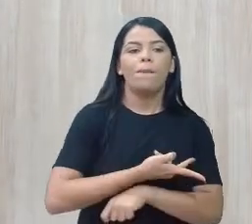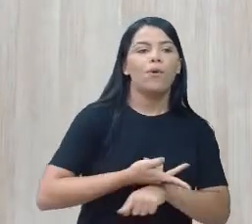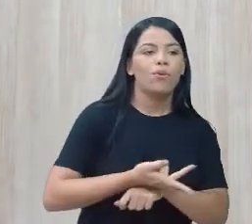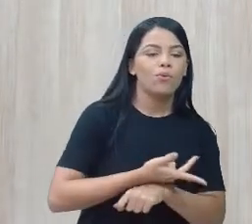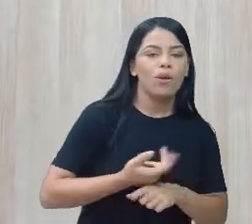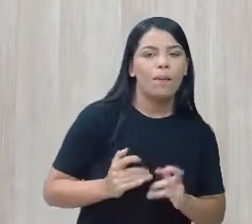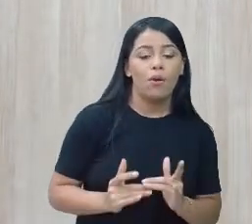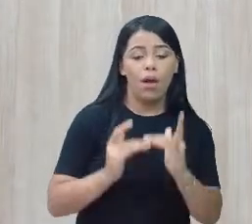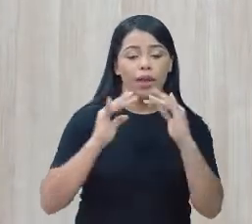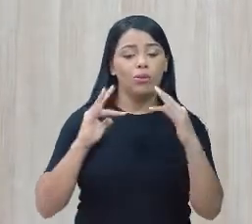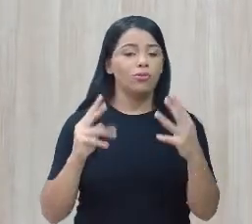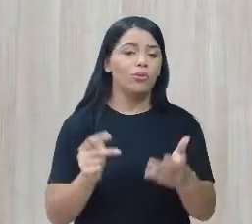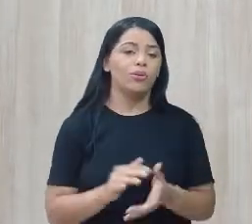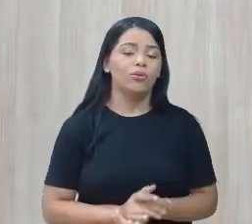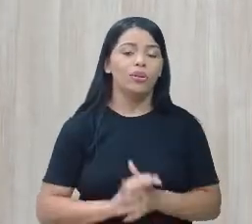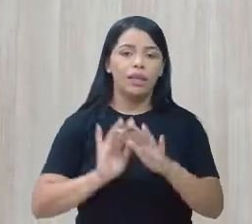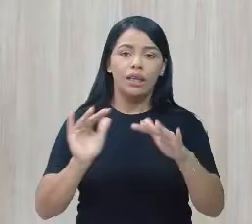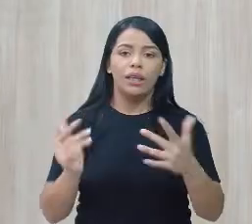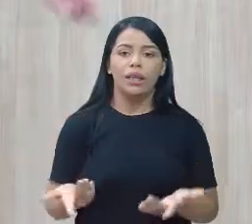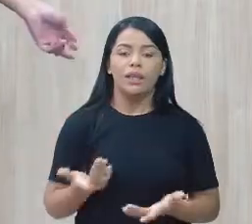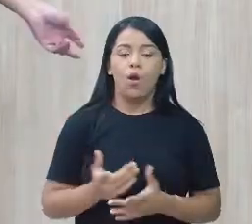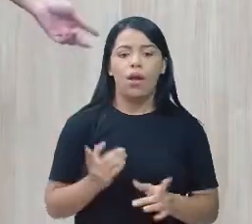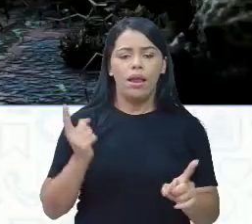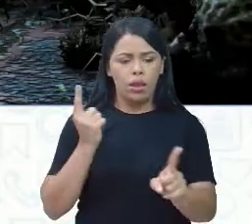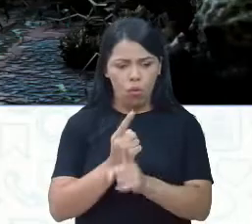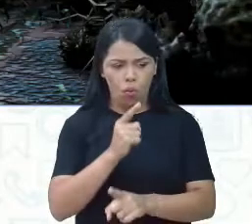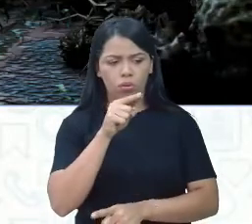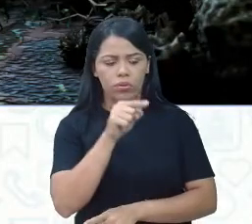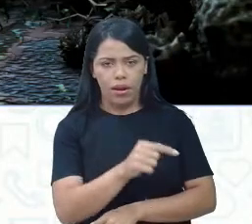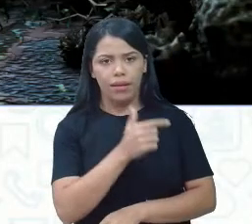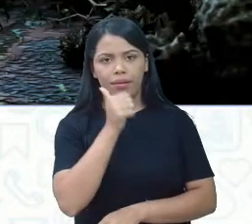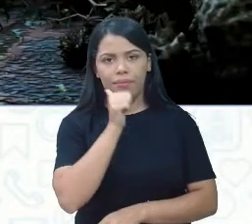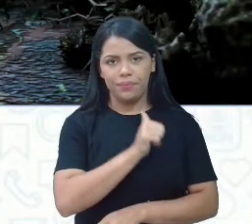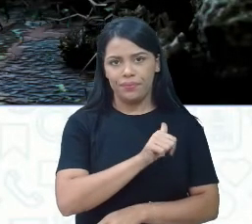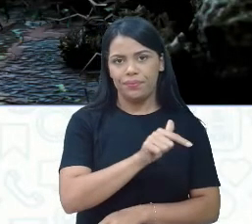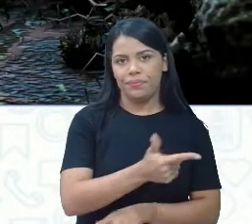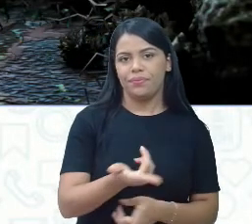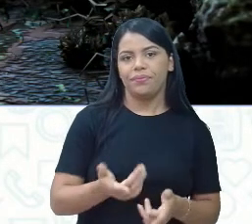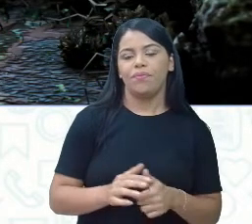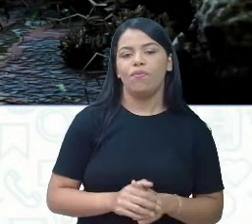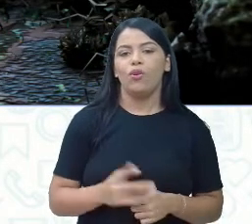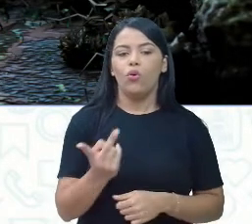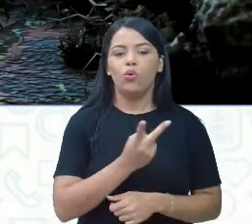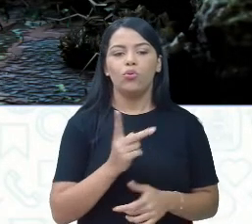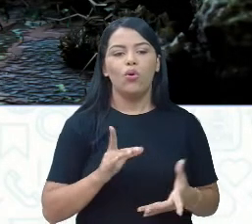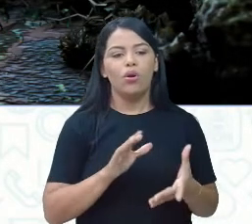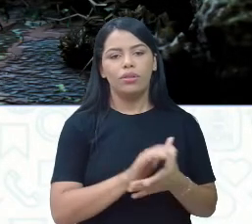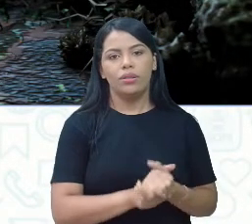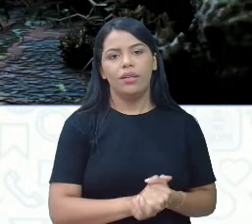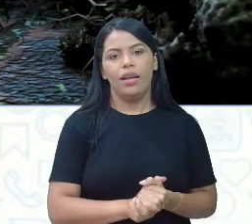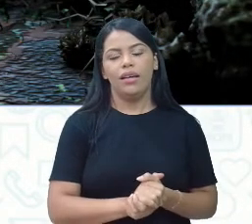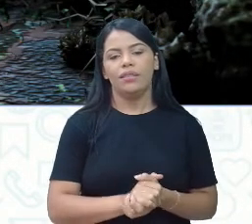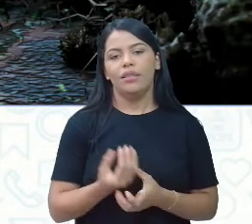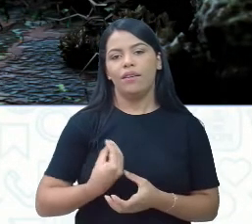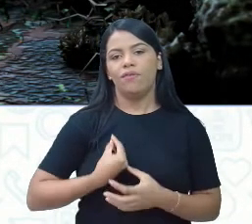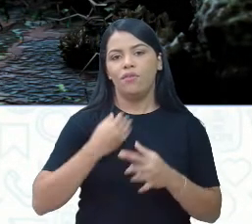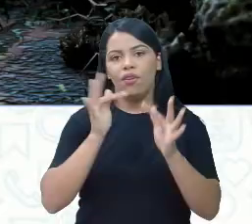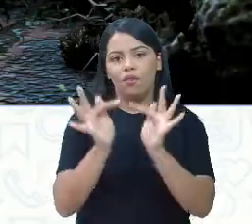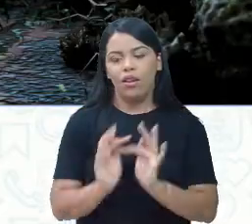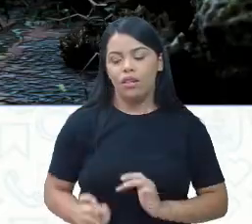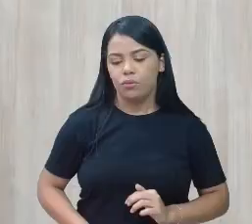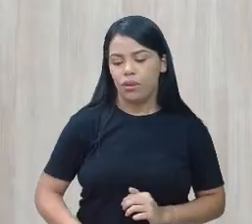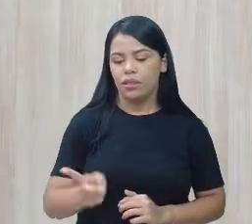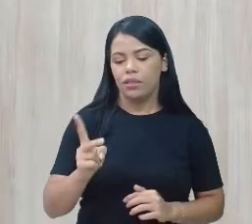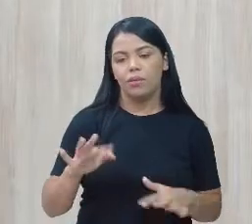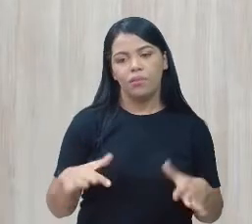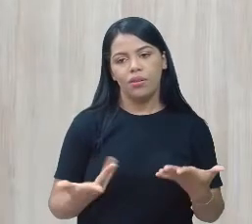todinho. Então, ele encontra a Cinderela, fez um bom trabalho, o príncipe, e os dois se casam e vivem felizes para sempre. Então, aqui a gente tem